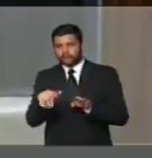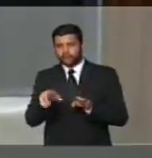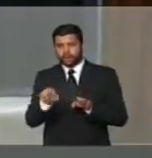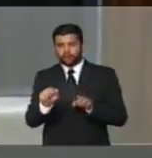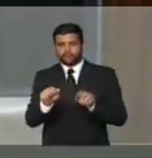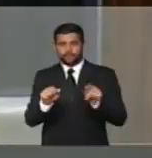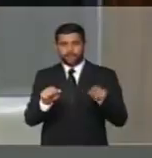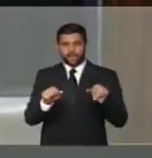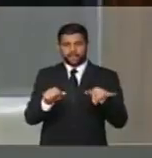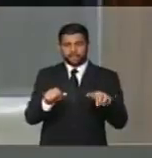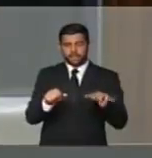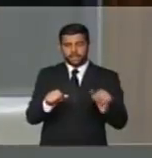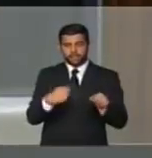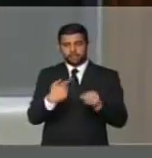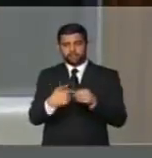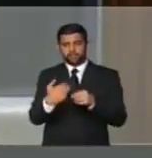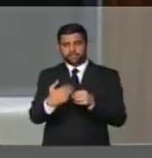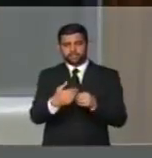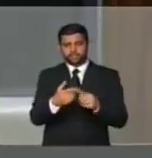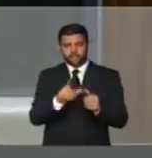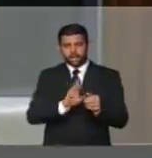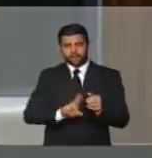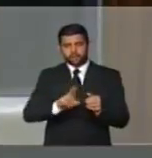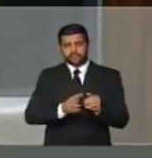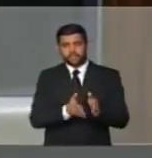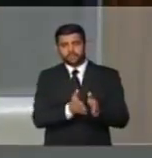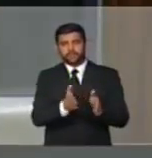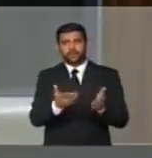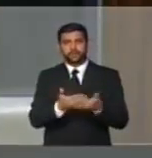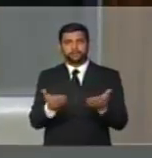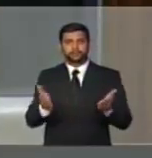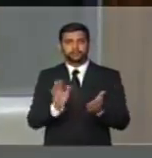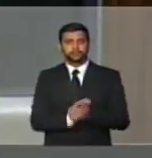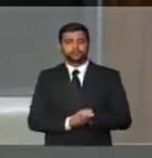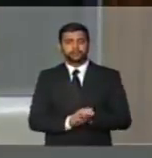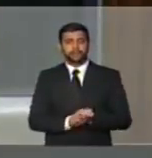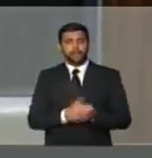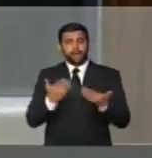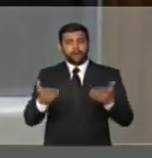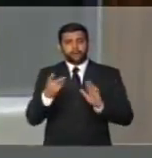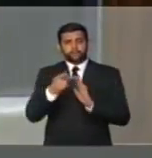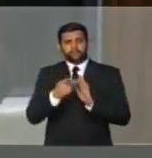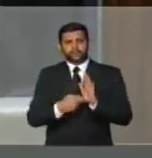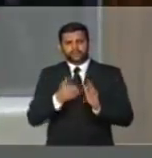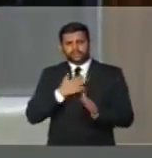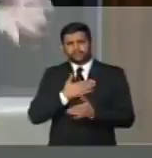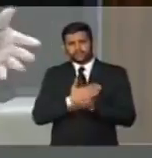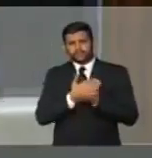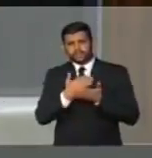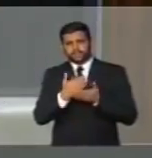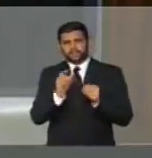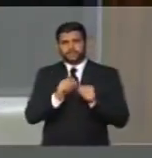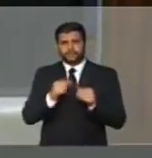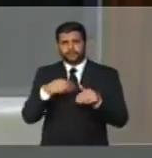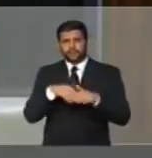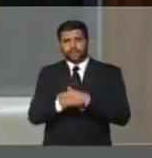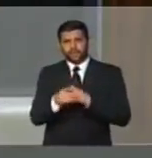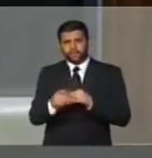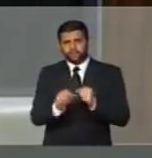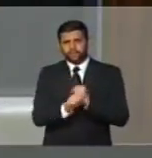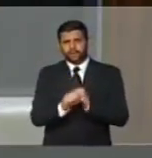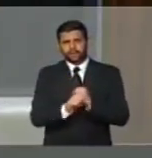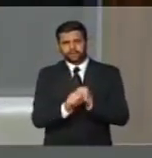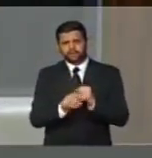Nova, Parnamirim, Serrita, Verdejante, e depois um projeto de nossa autoria que ficou aqui por